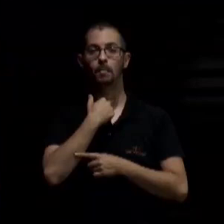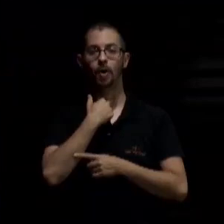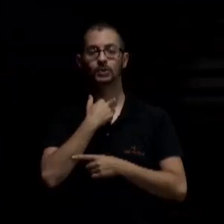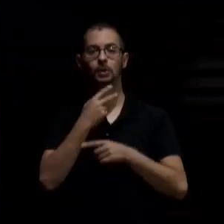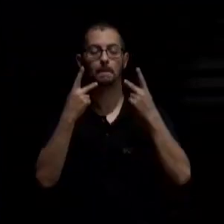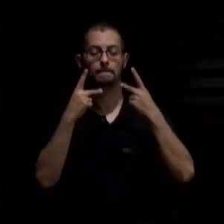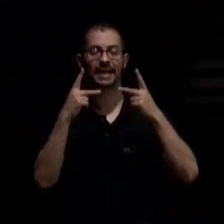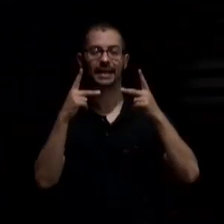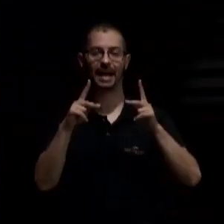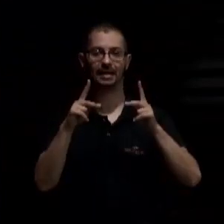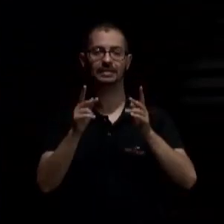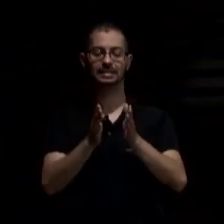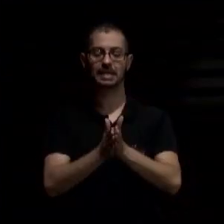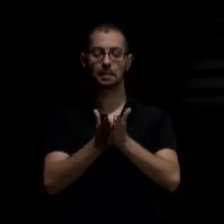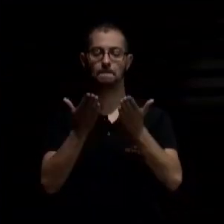palavra.